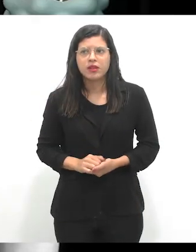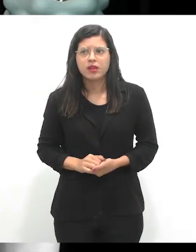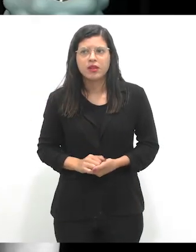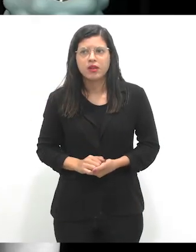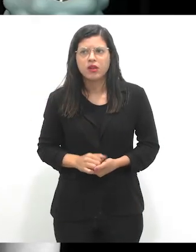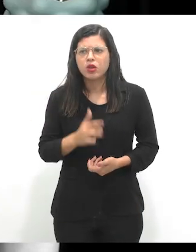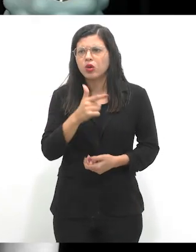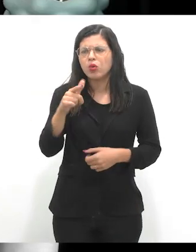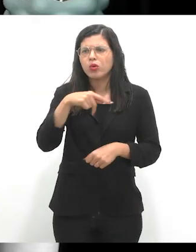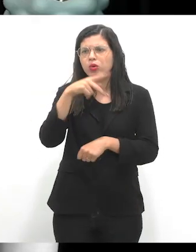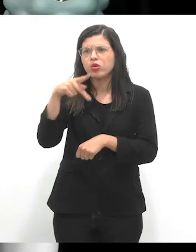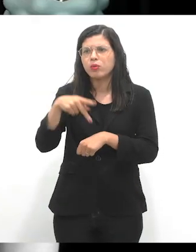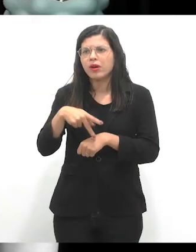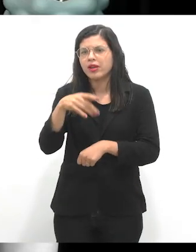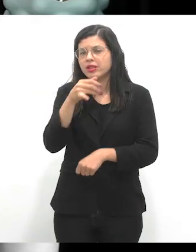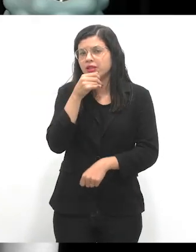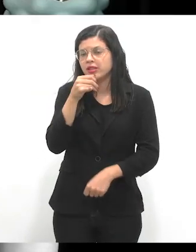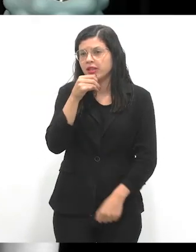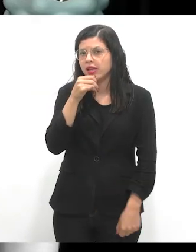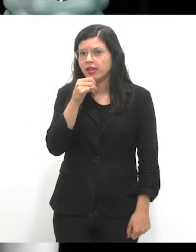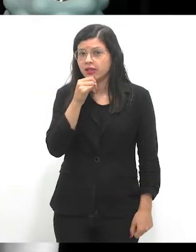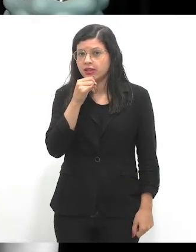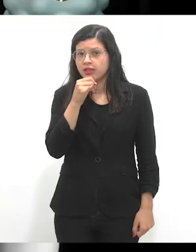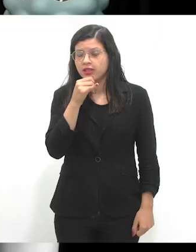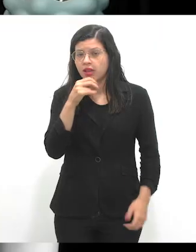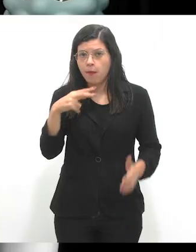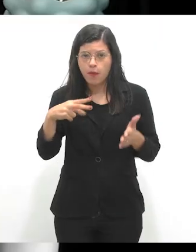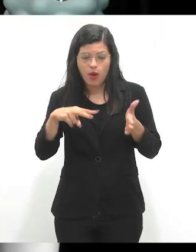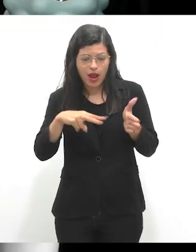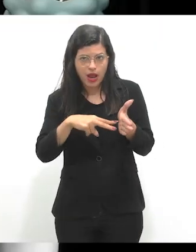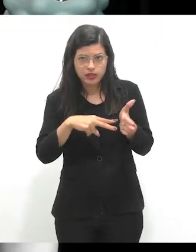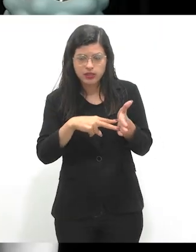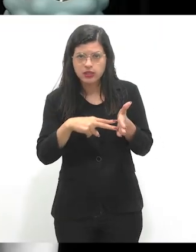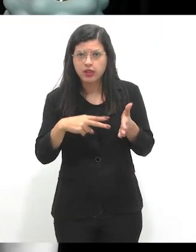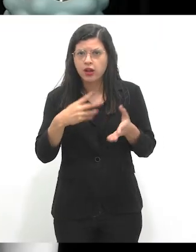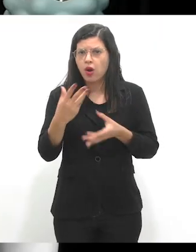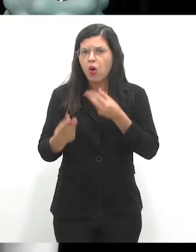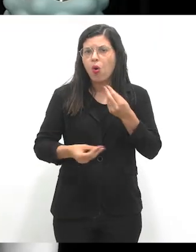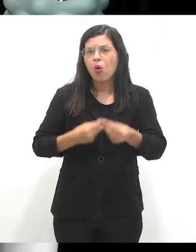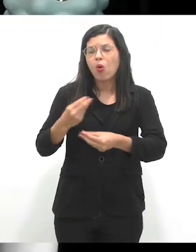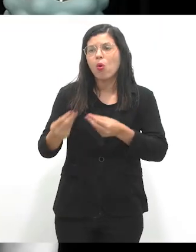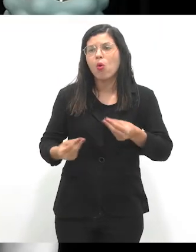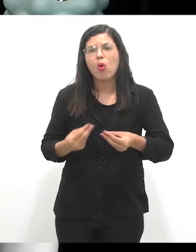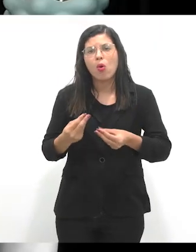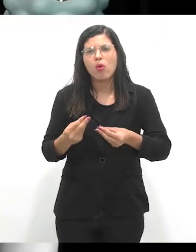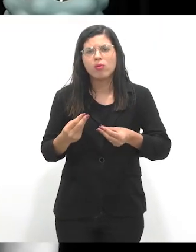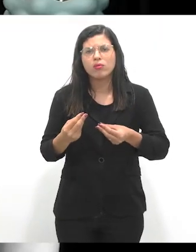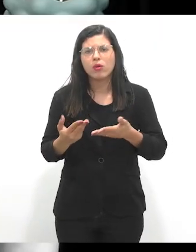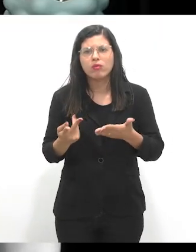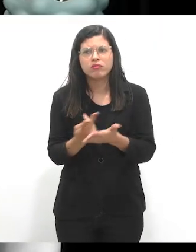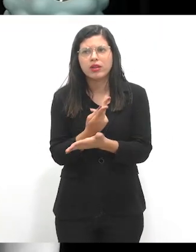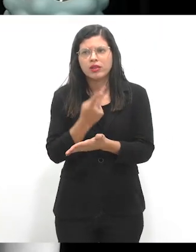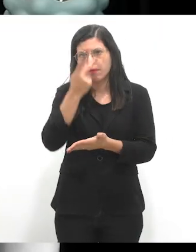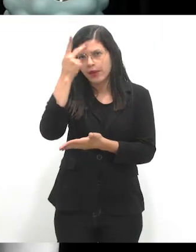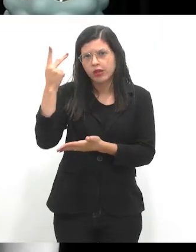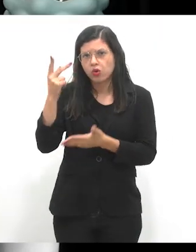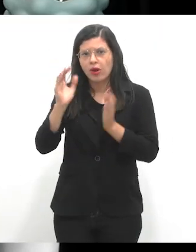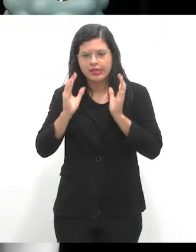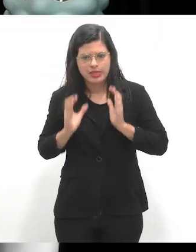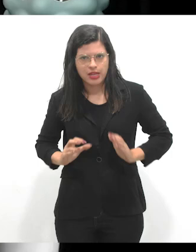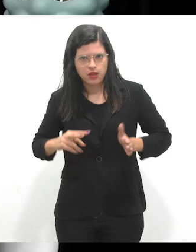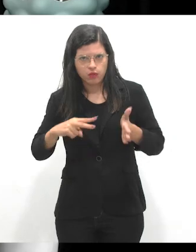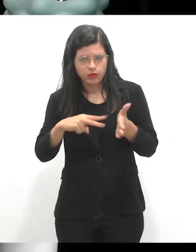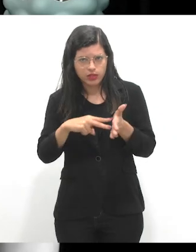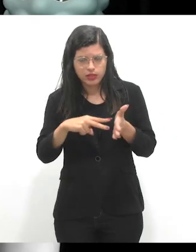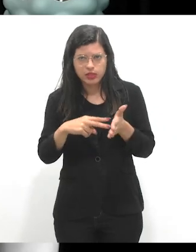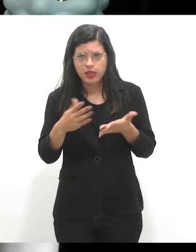no nosso estado. E os demais países? Por exemplo, pegamos a Síria. Como é esse processamento, por exemplo, de alguém que é